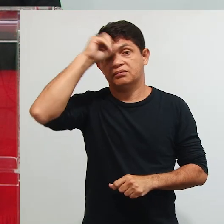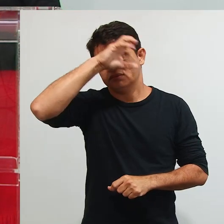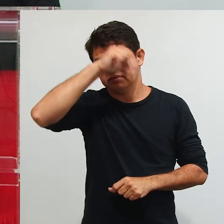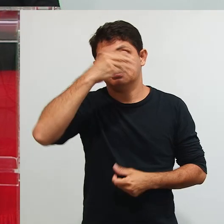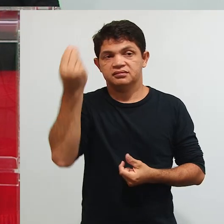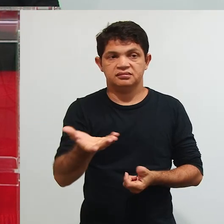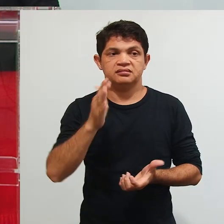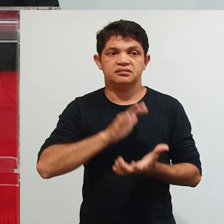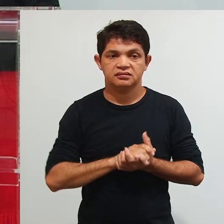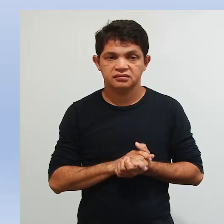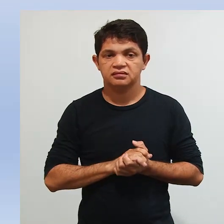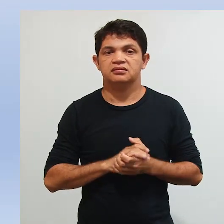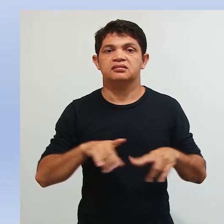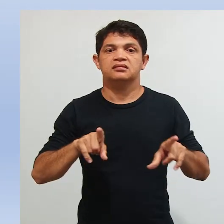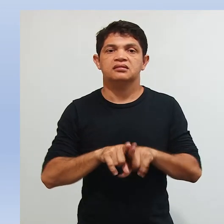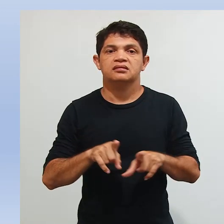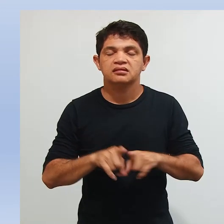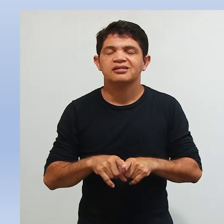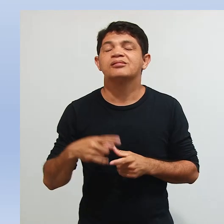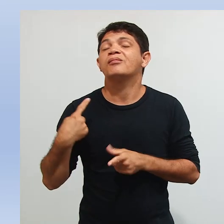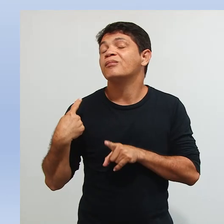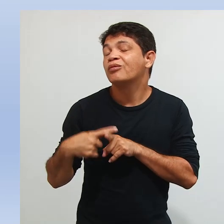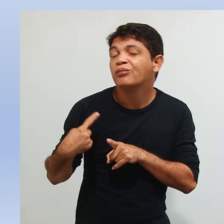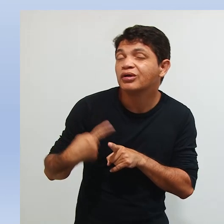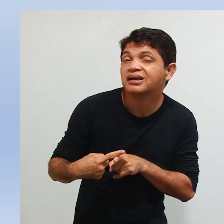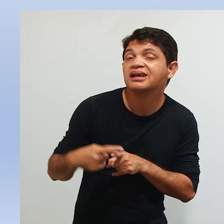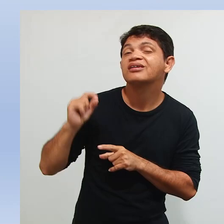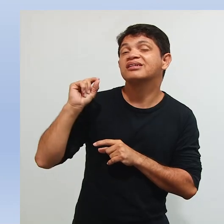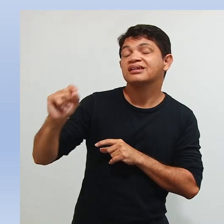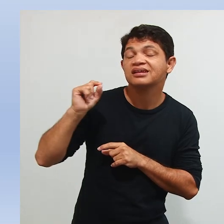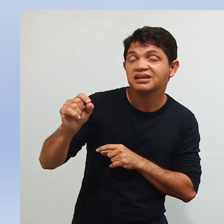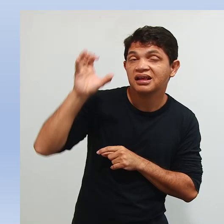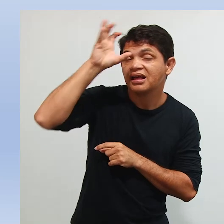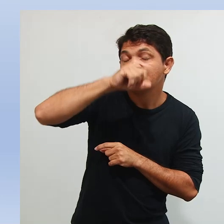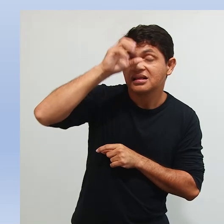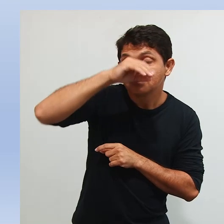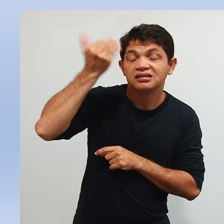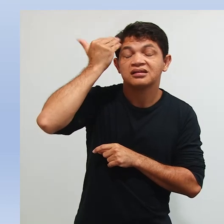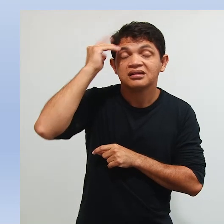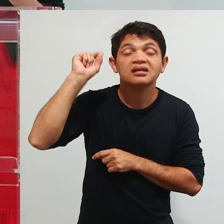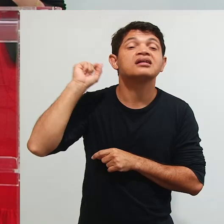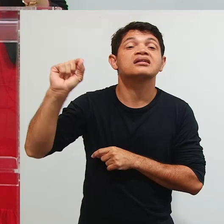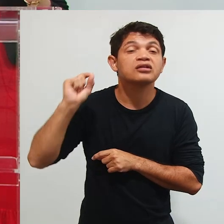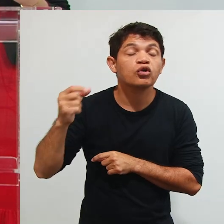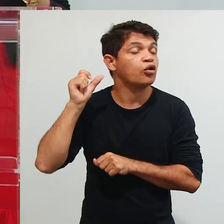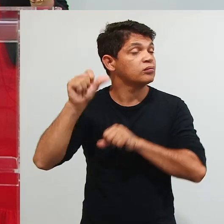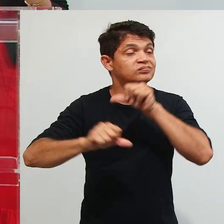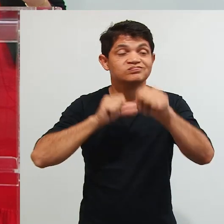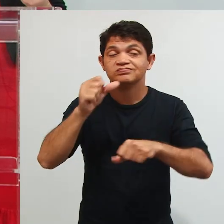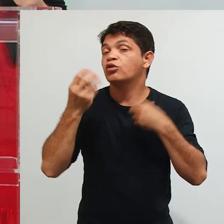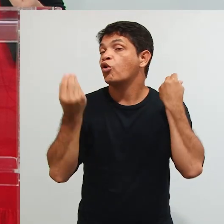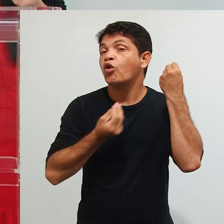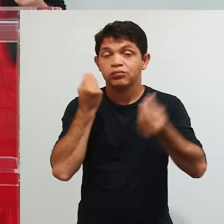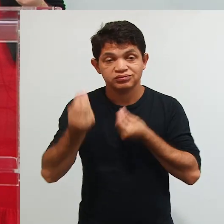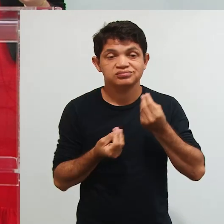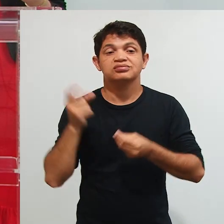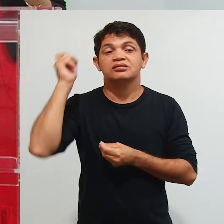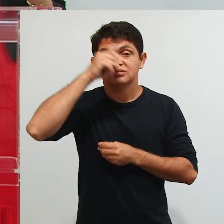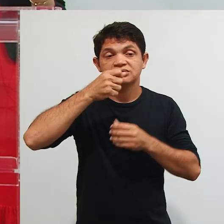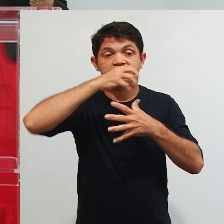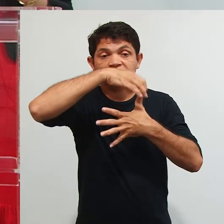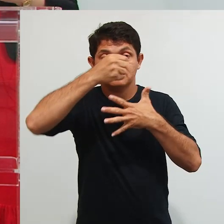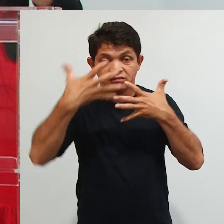de aprendizagem. E por que a gente tem que entender, né? Por que a gente tem que entender sobre esses